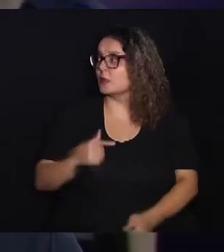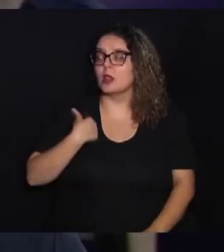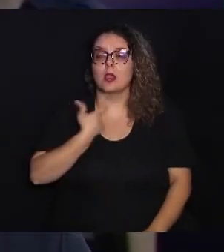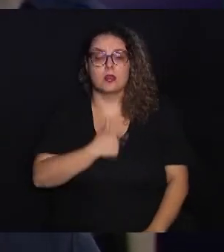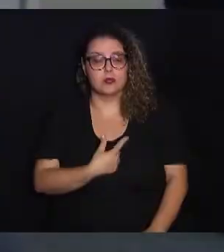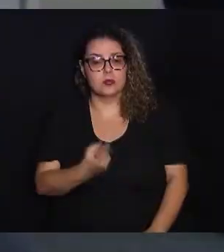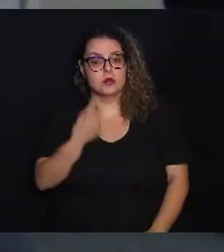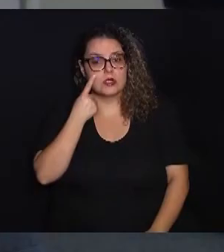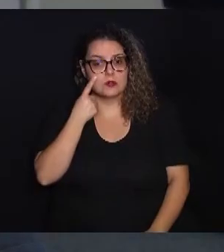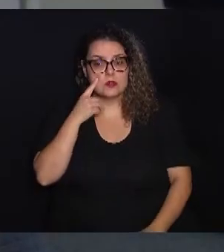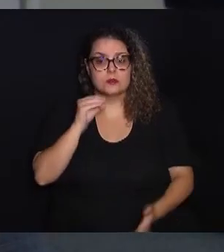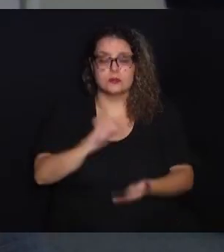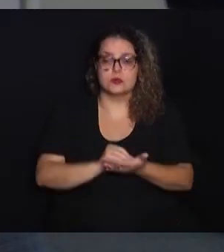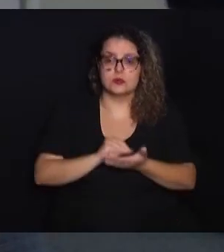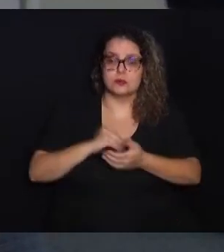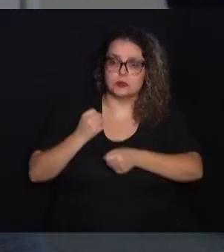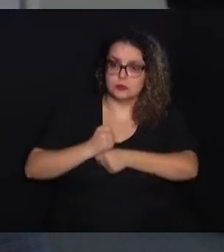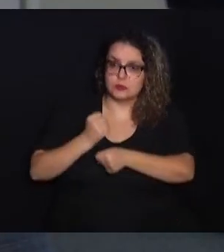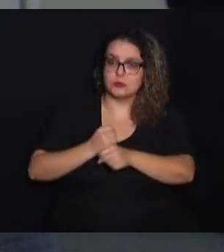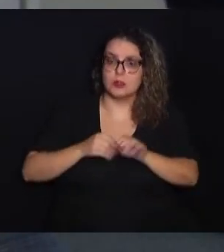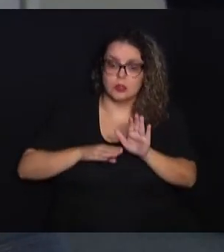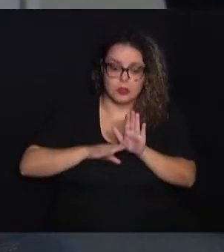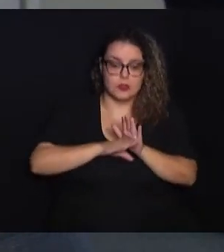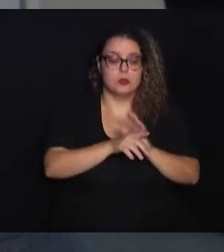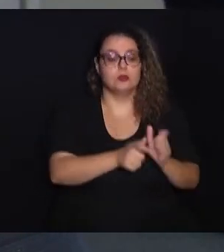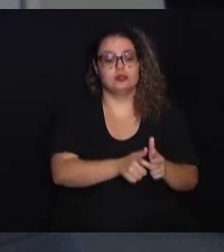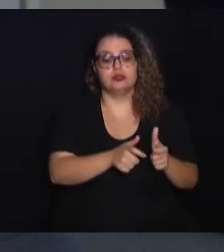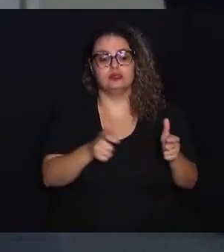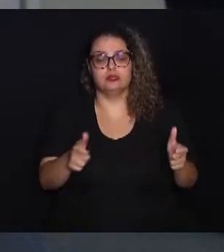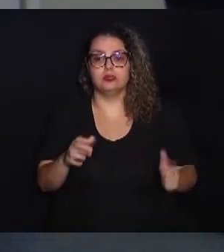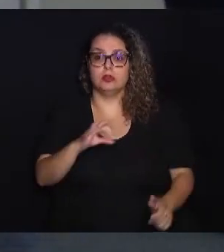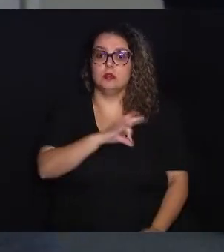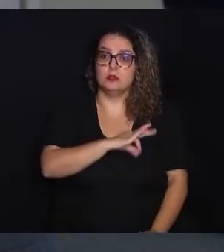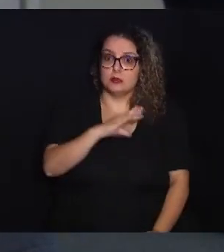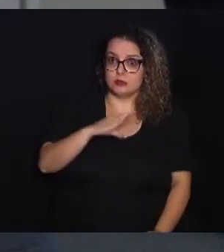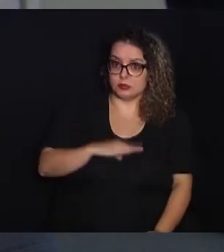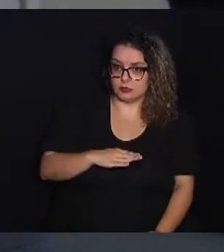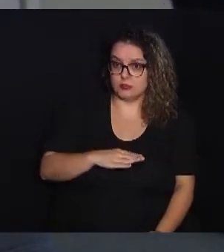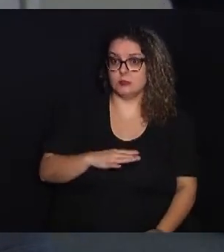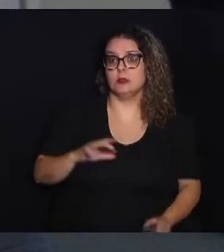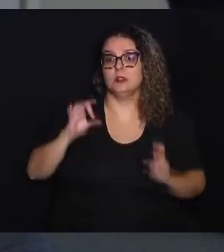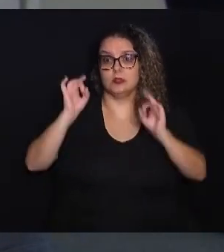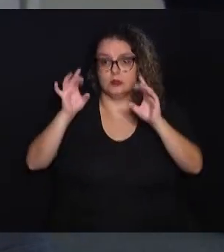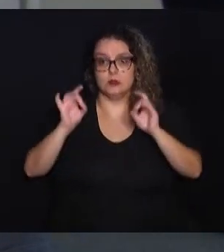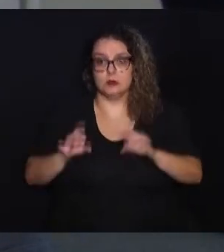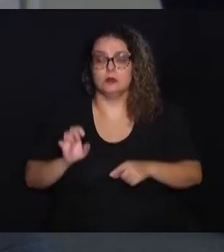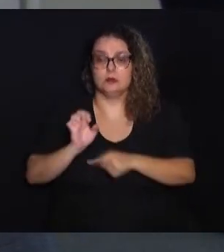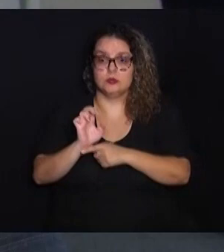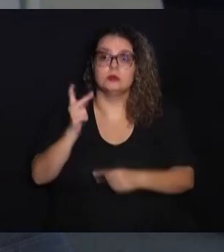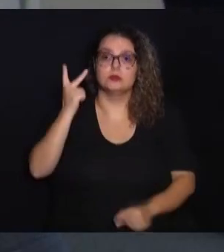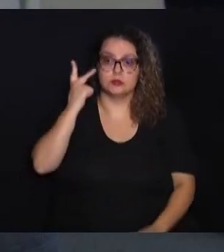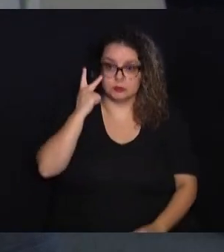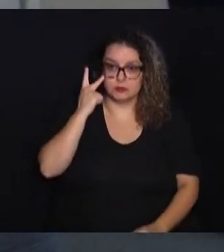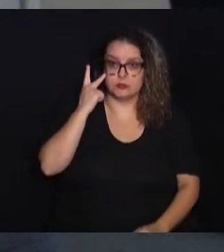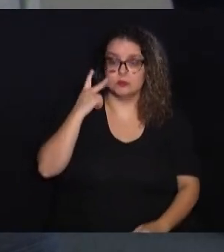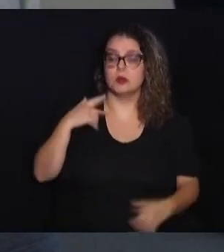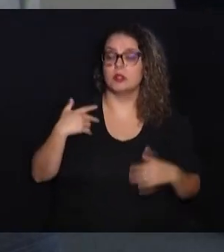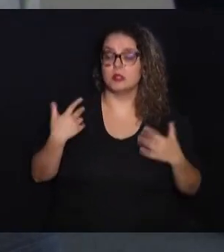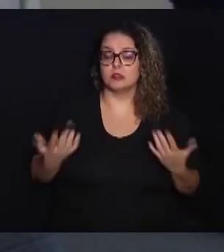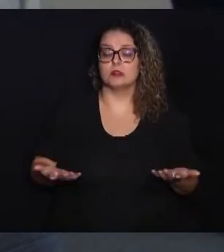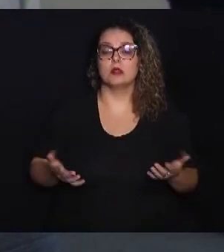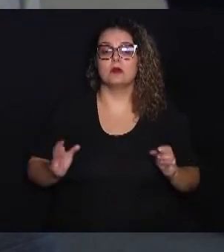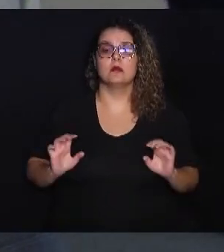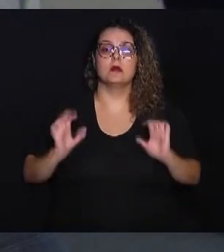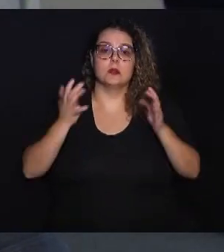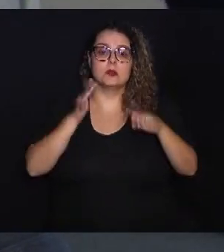guardas municipais. Nós temos observado nos últimos anos um crescimento muito grande das guardas municipais, em especial no